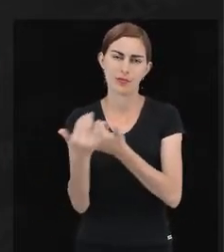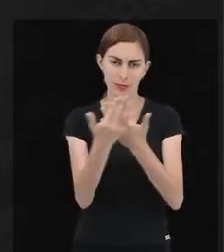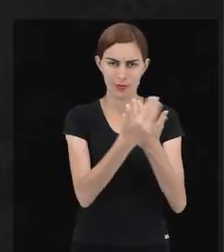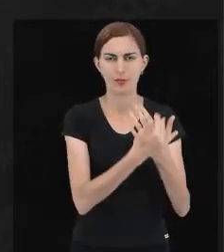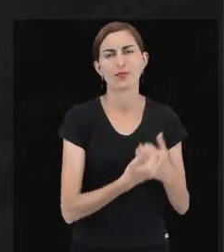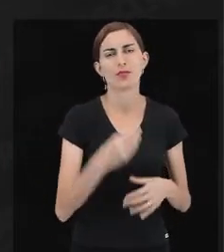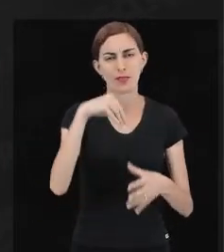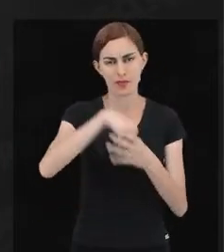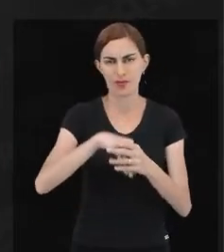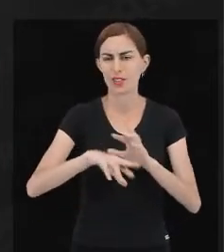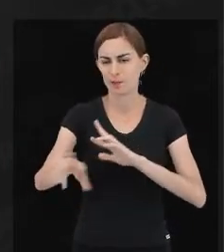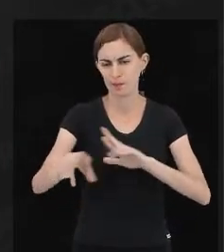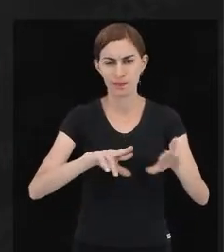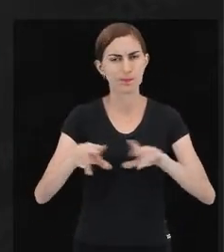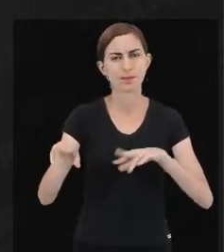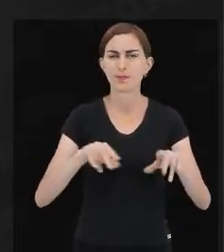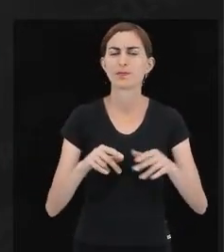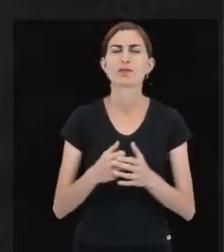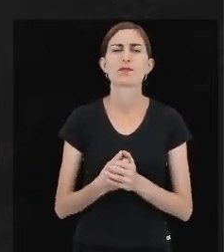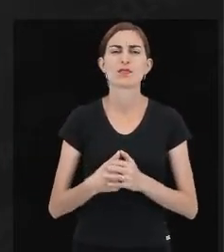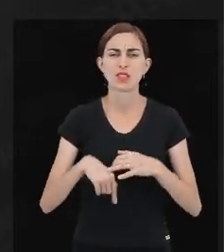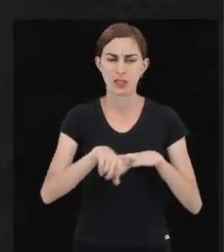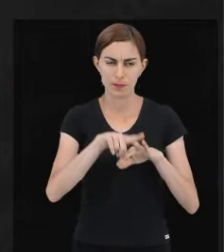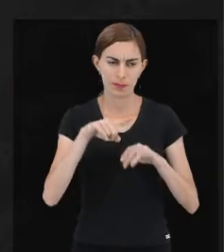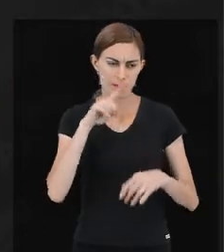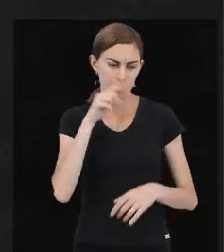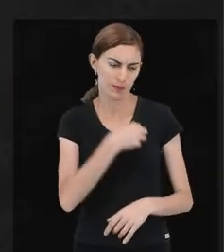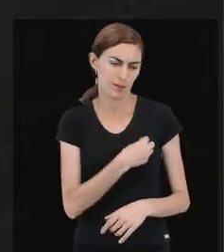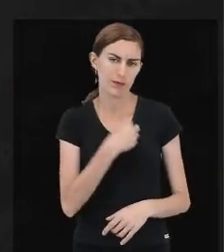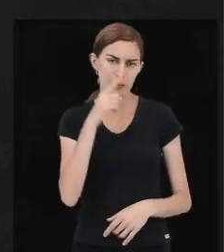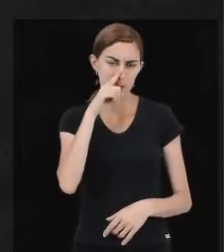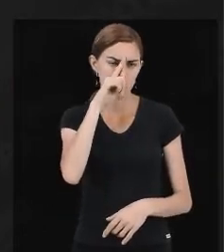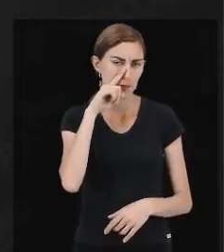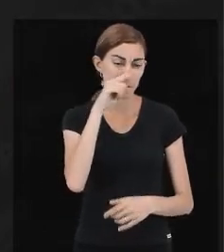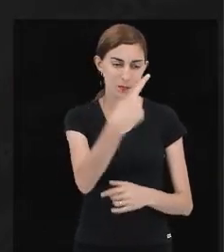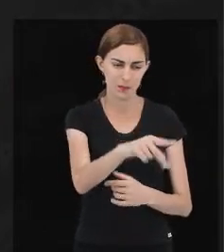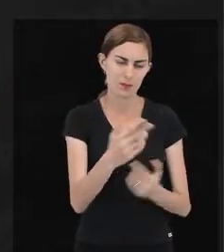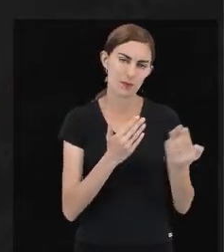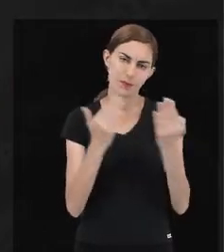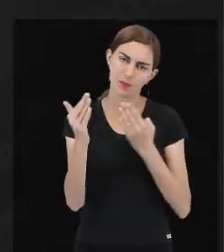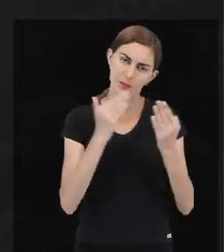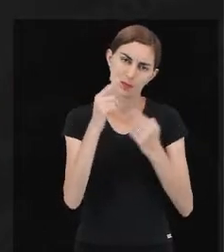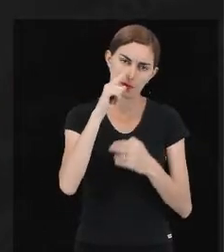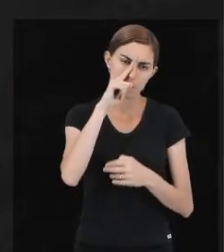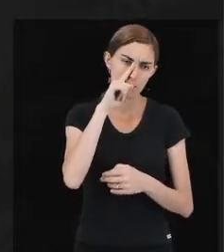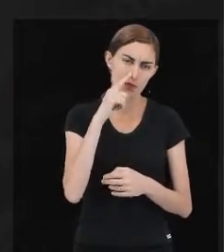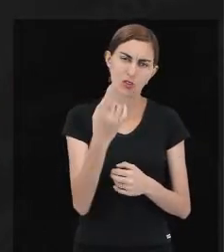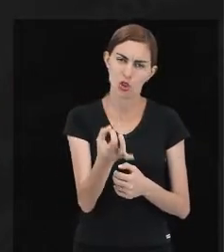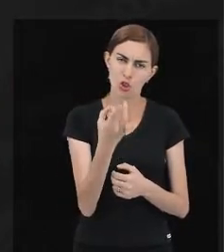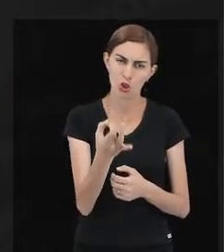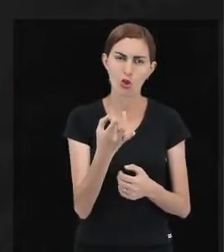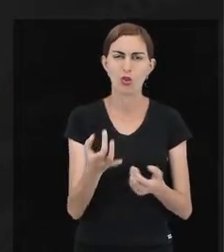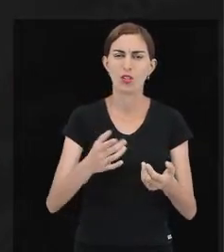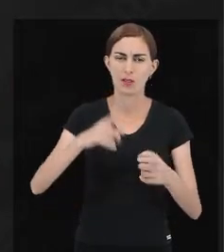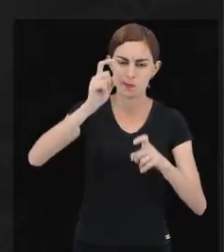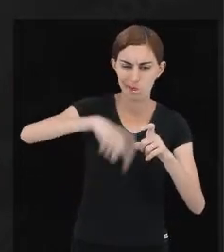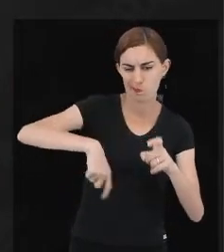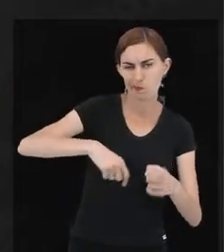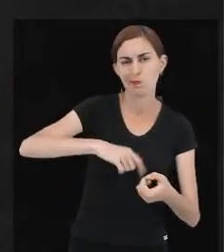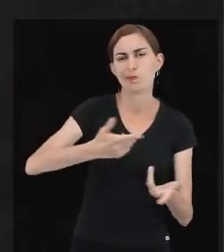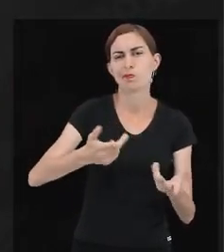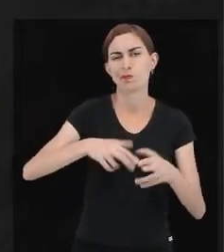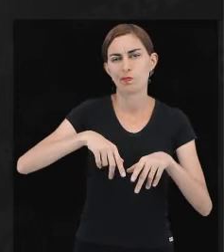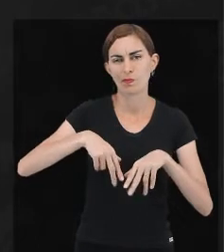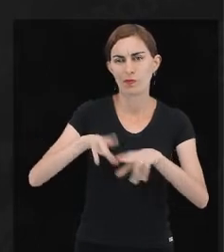adolescentes, auxiliando nas mais diversas situações que colocam em risco a integridade física e psicológica destes. Uso e tráfico de drogas,